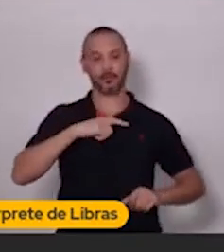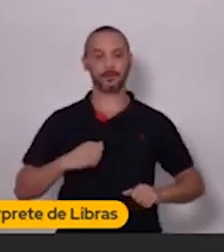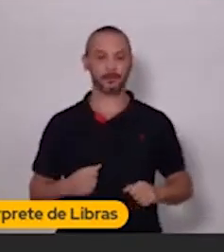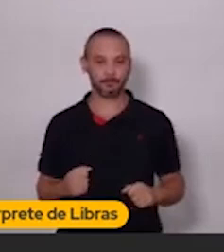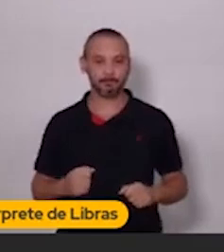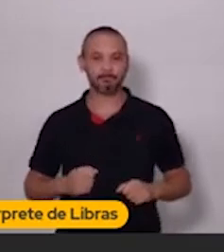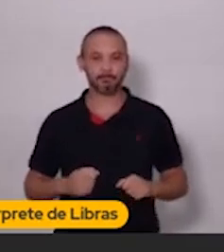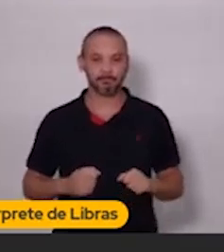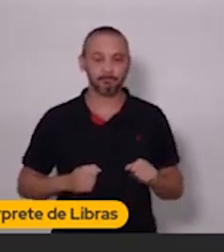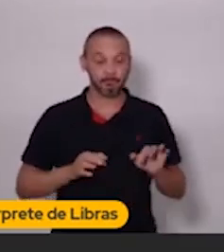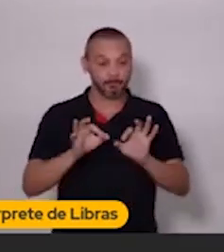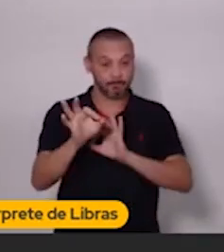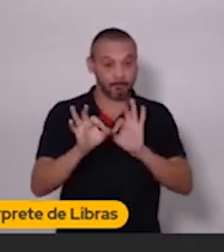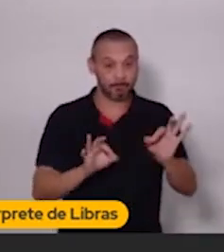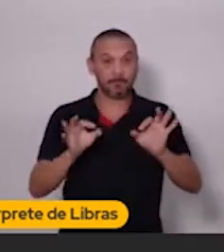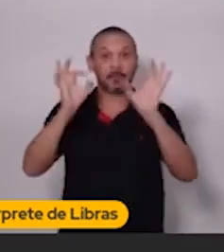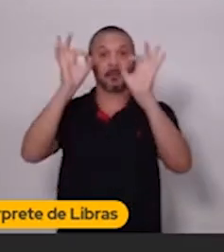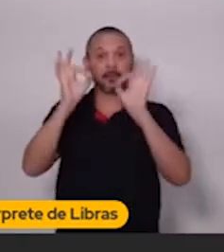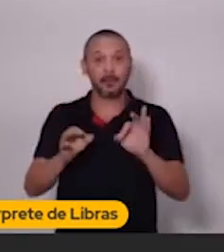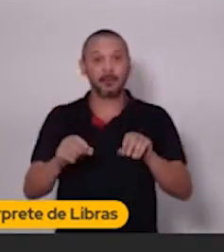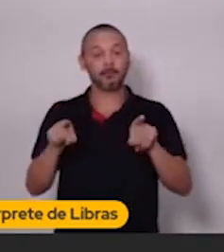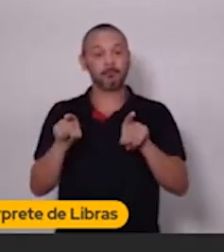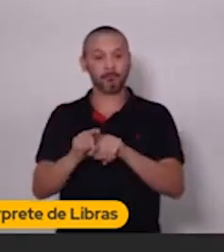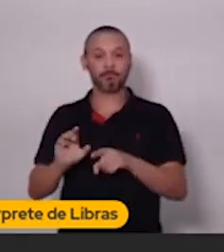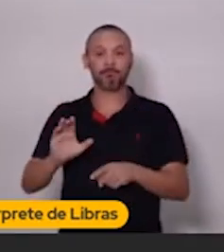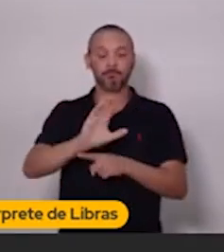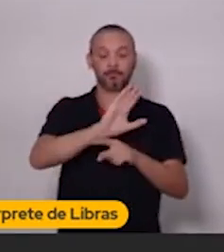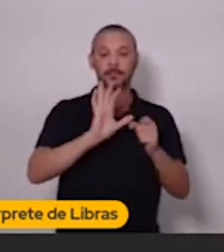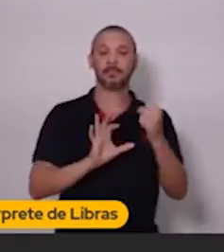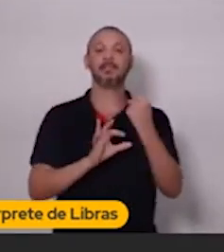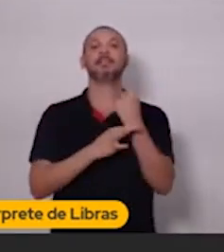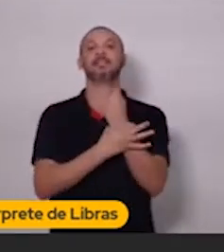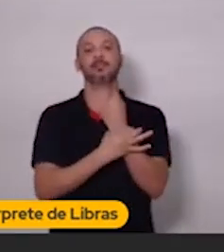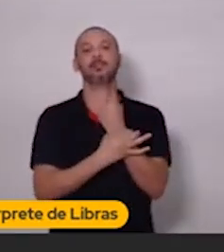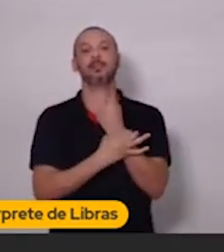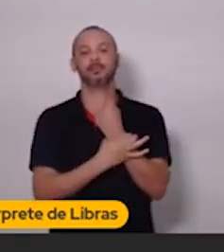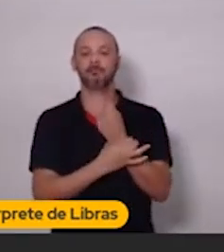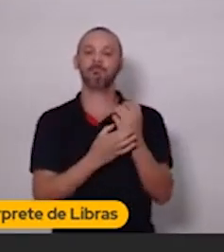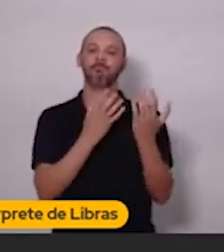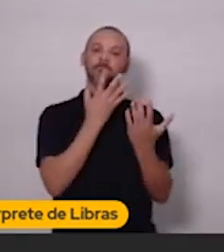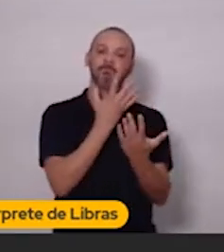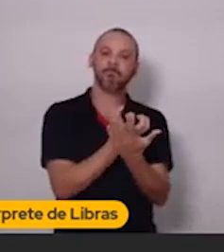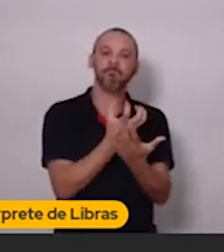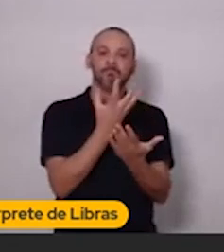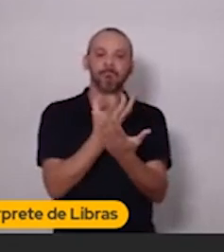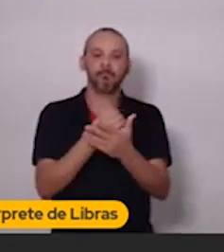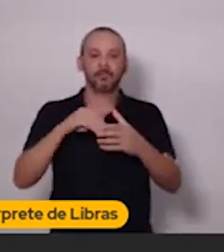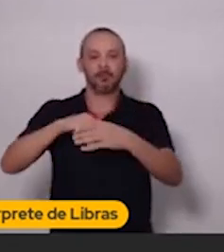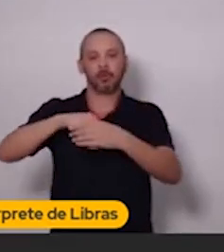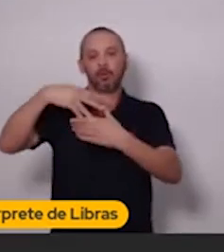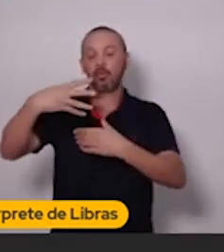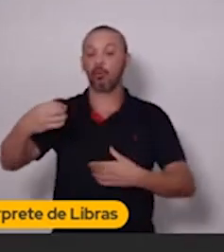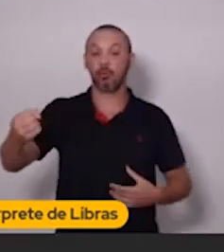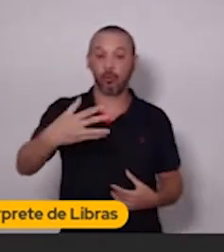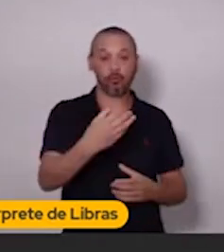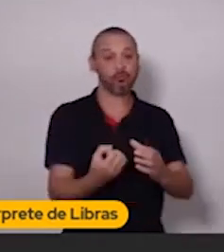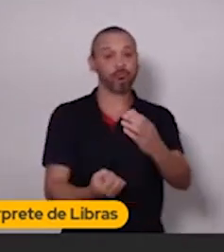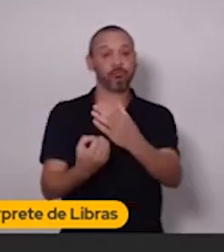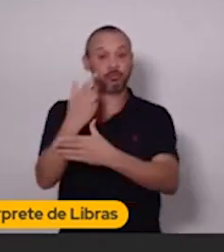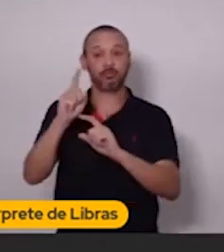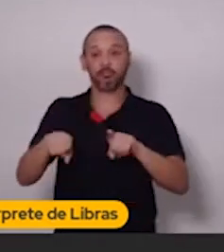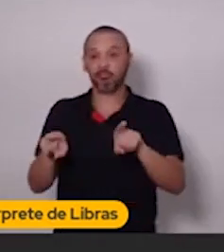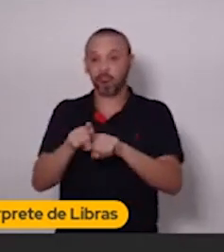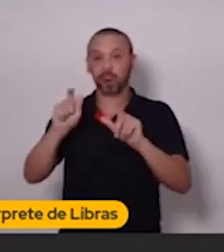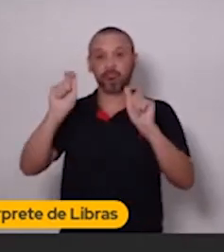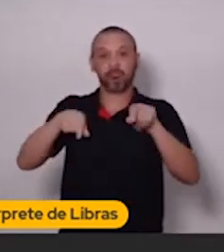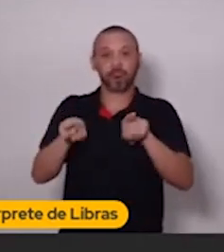que um planejamento bem feito e bem executado vai te dar segurança na hora de gravar e agilidade na hora de gerar mais conteúdos. Porque se você tiver tudo anotado